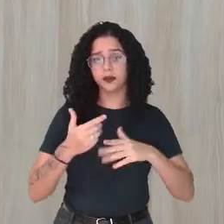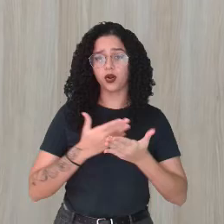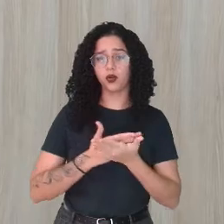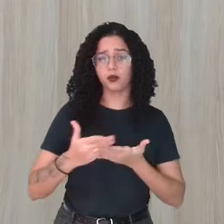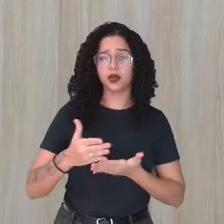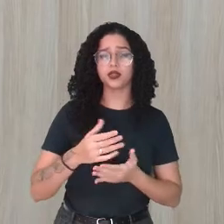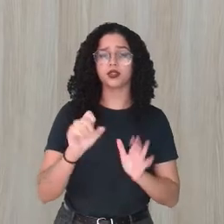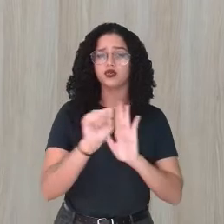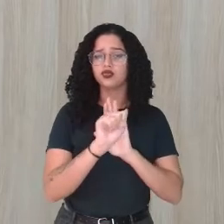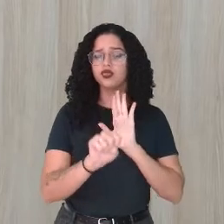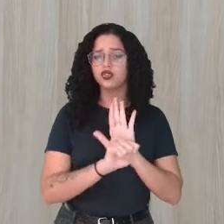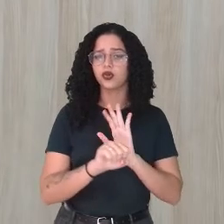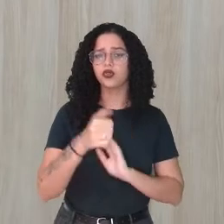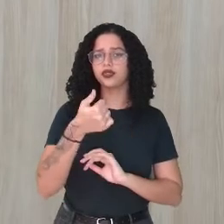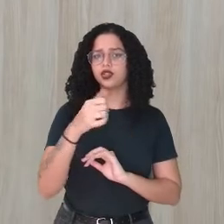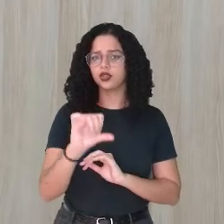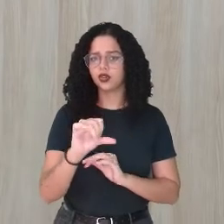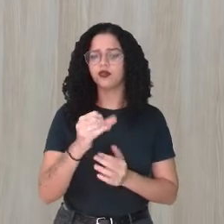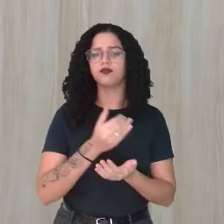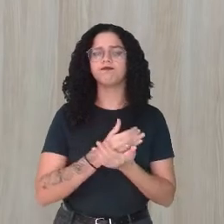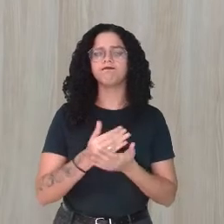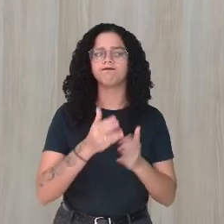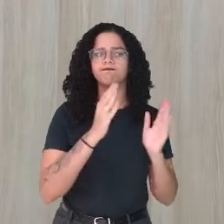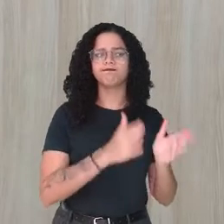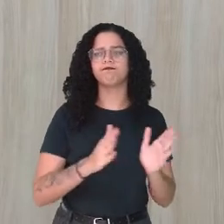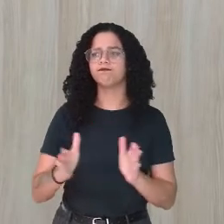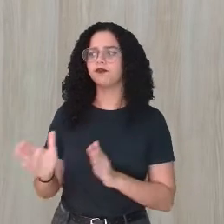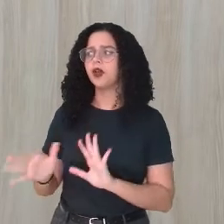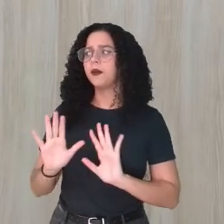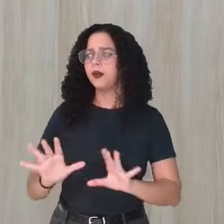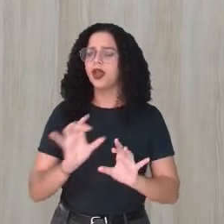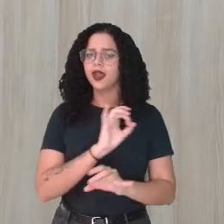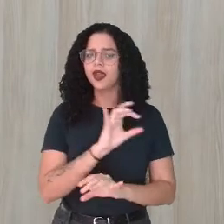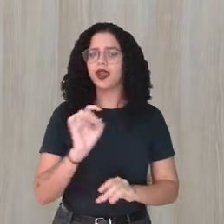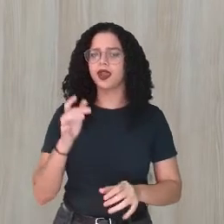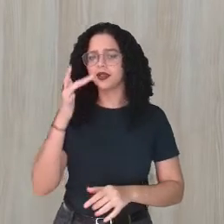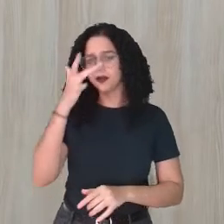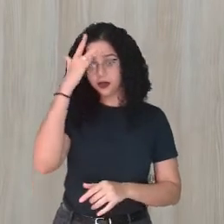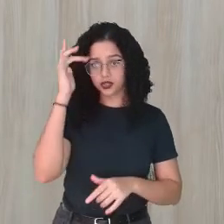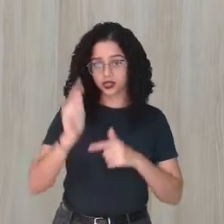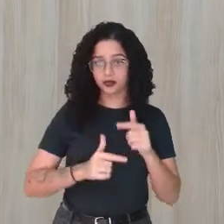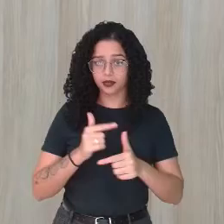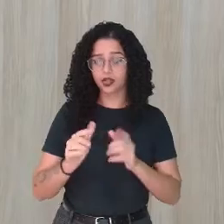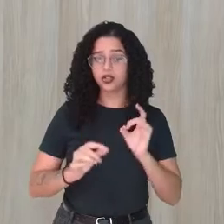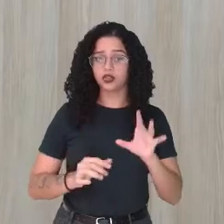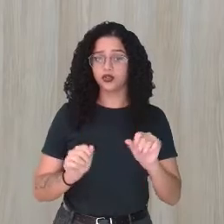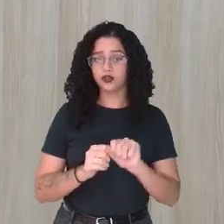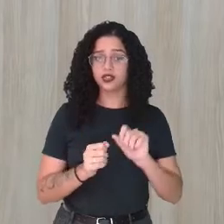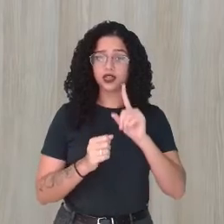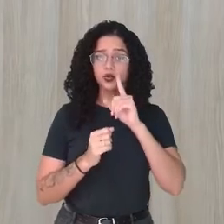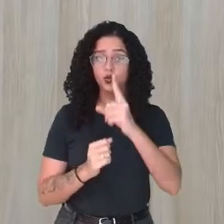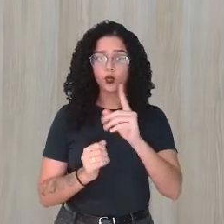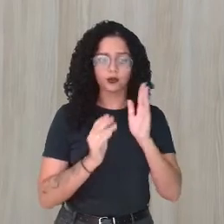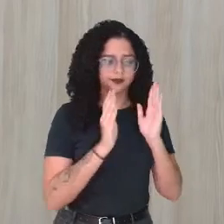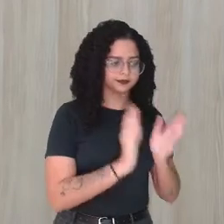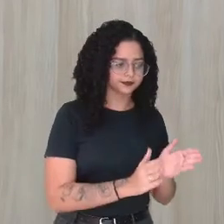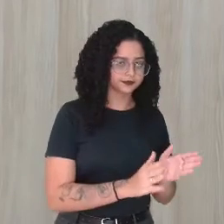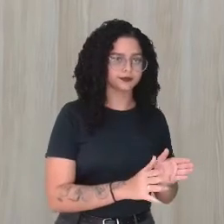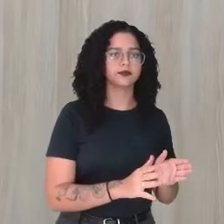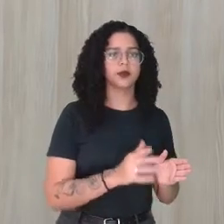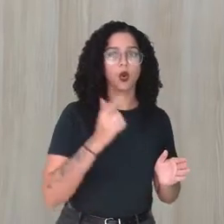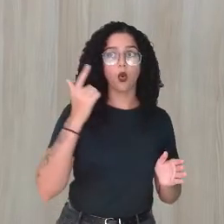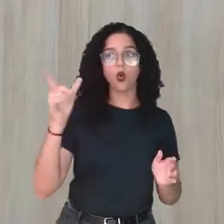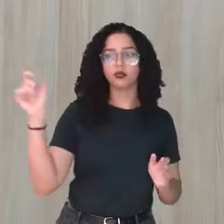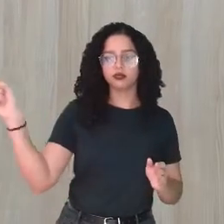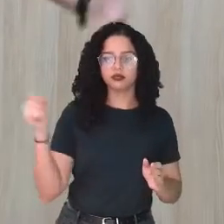XIX, onde era feito por etapas, mas cada trabalhador só fazia uma fase, né, do trabalho. Então, ele